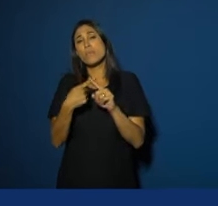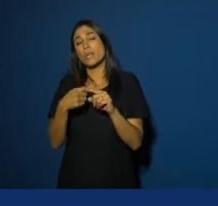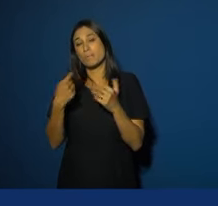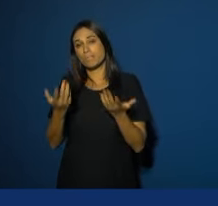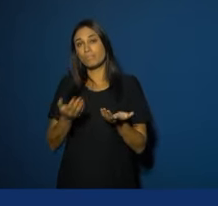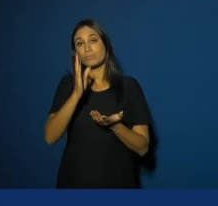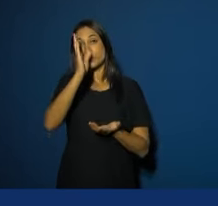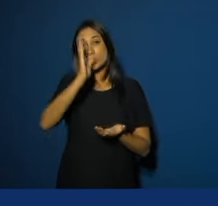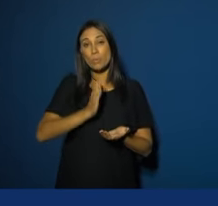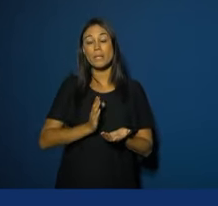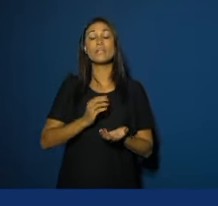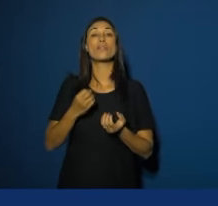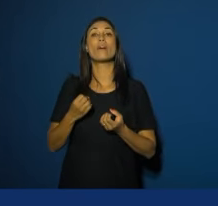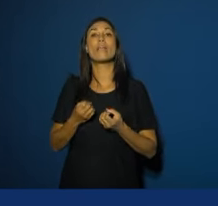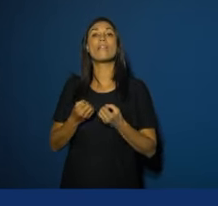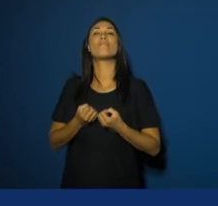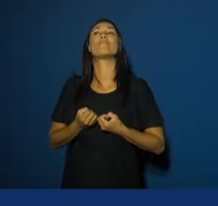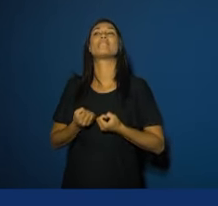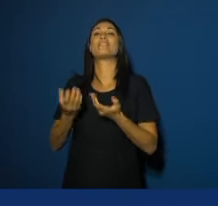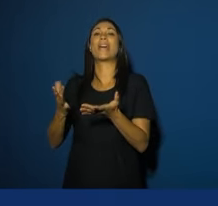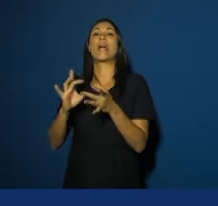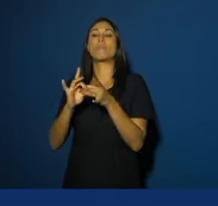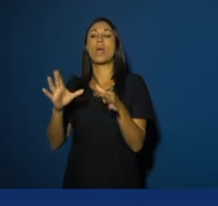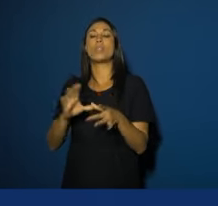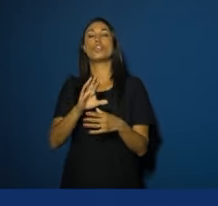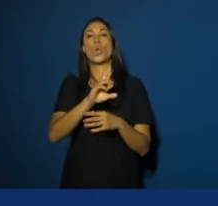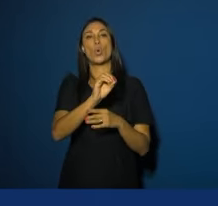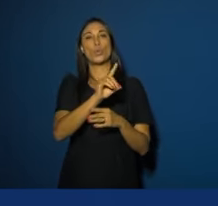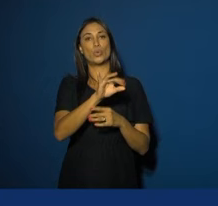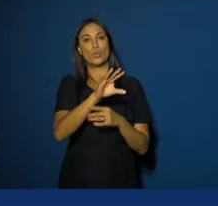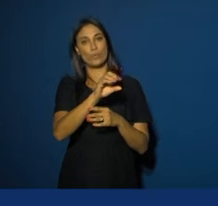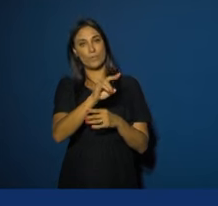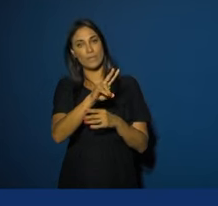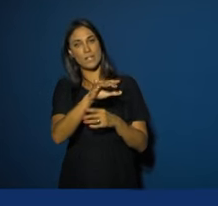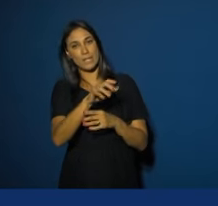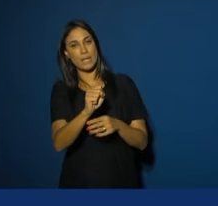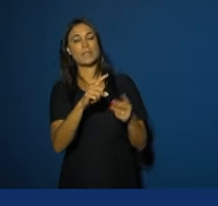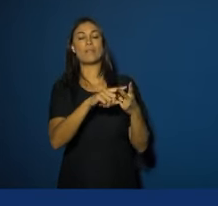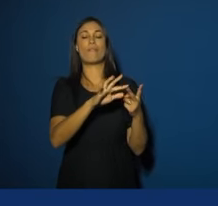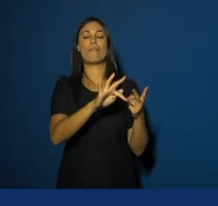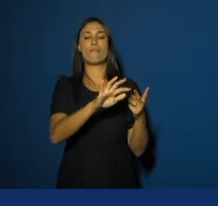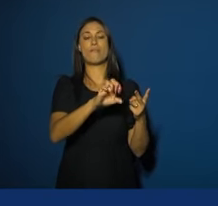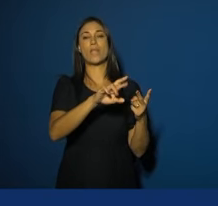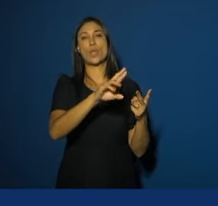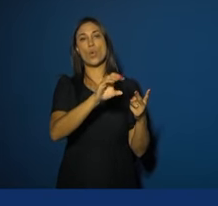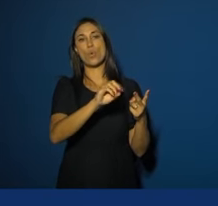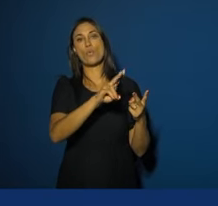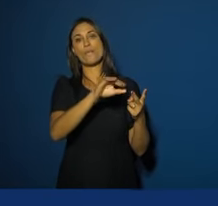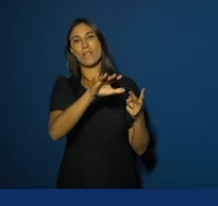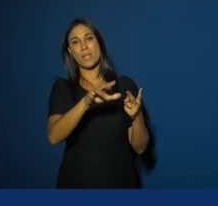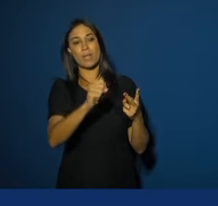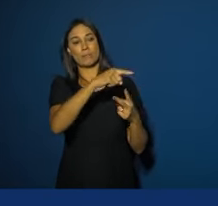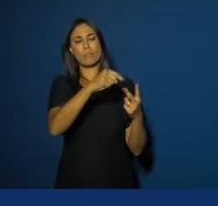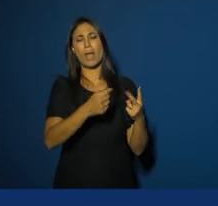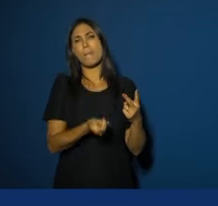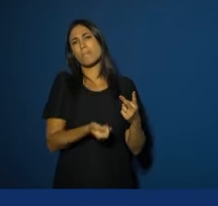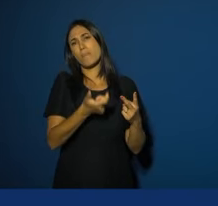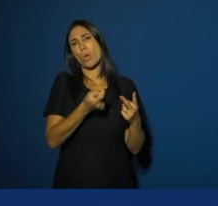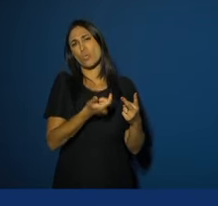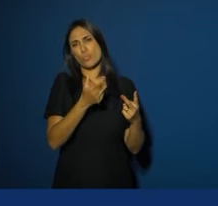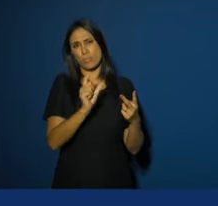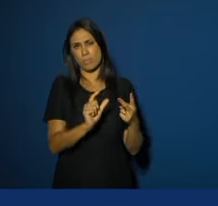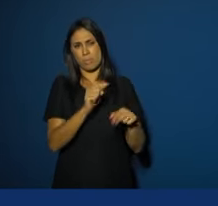o Brasil faz concessões de rodovias de ferrovias há mais tempo mas sobretudo de rodovias há muito pouco